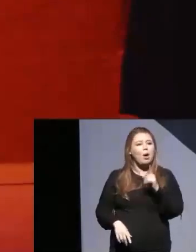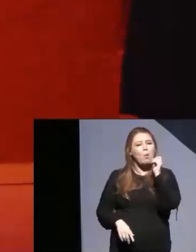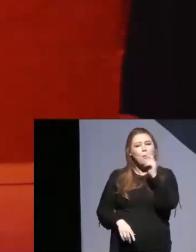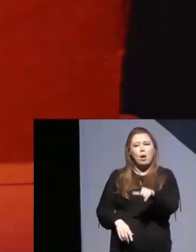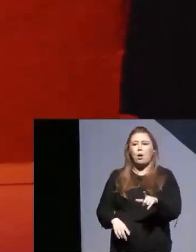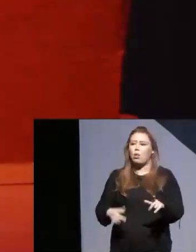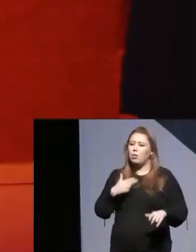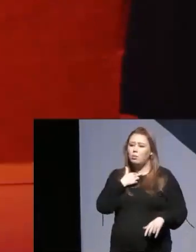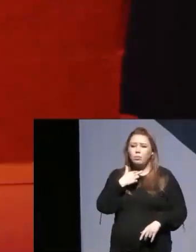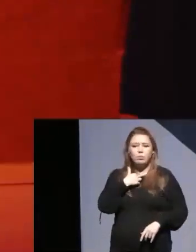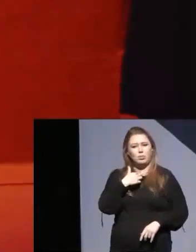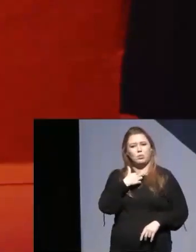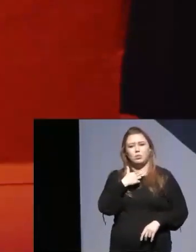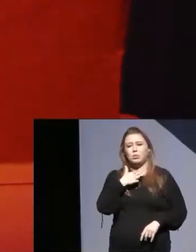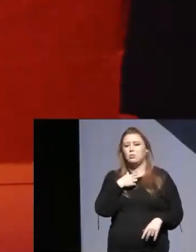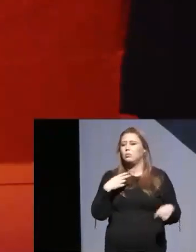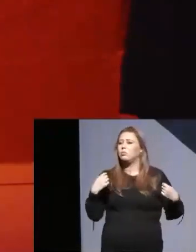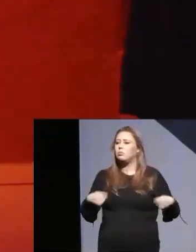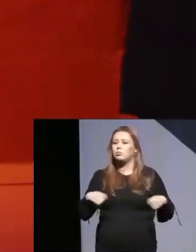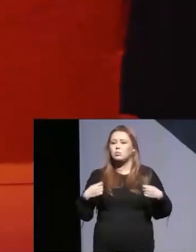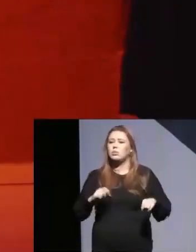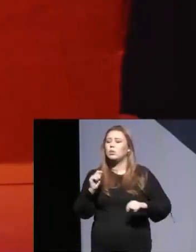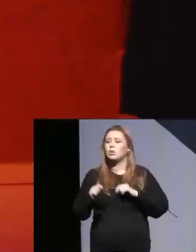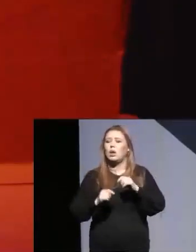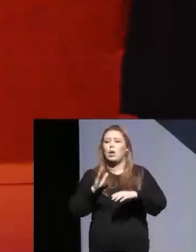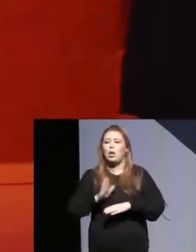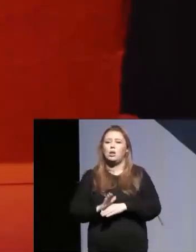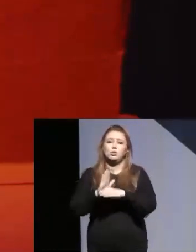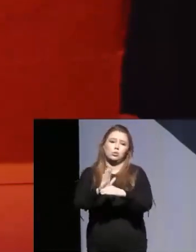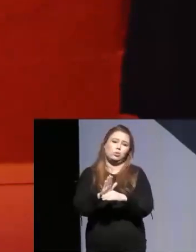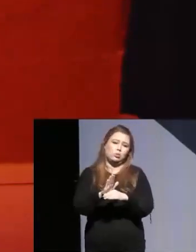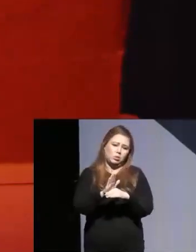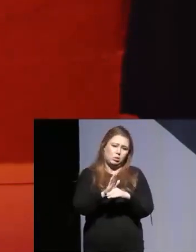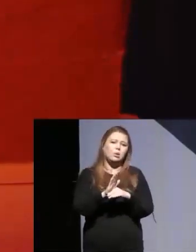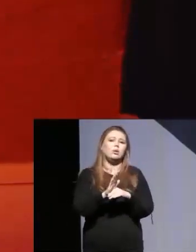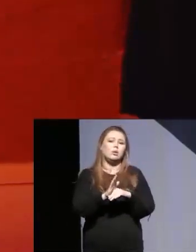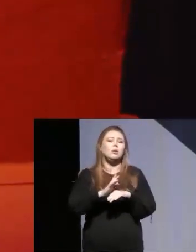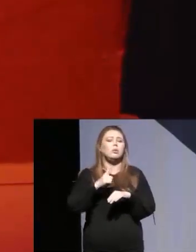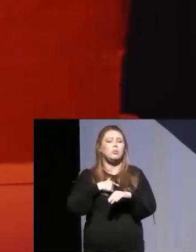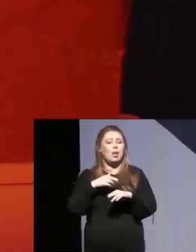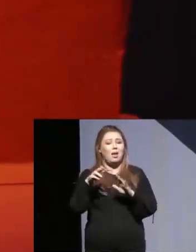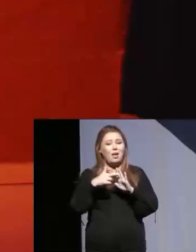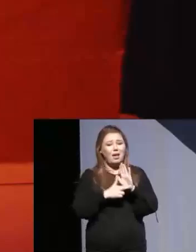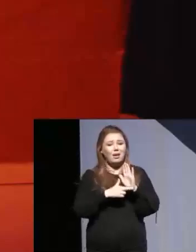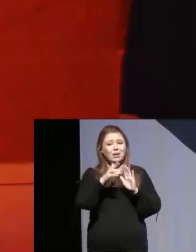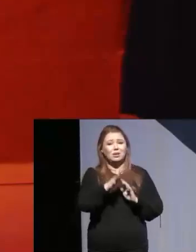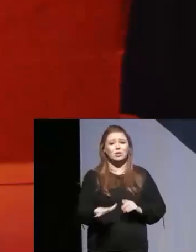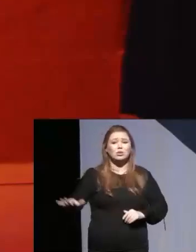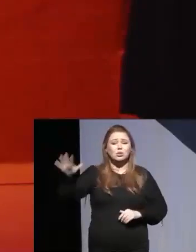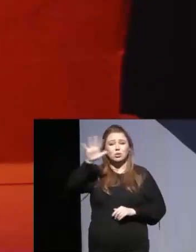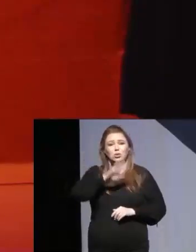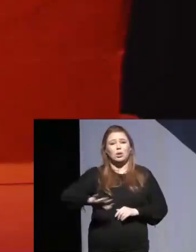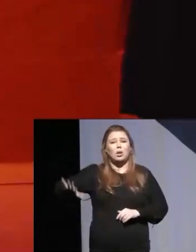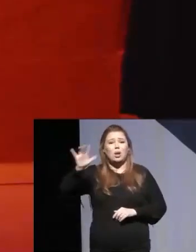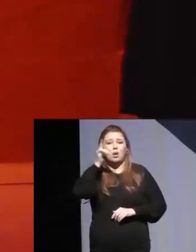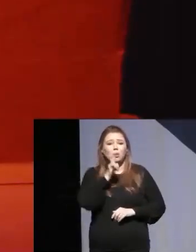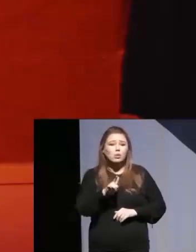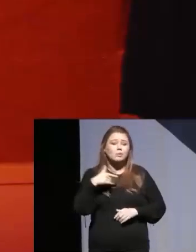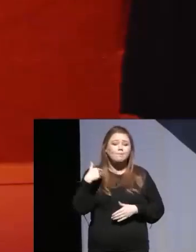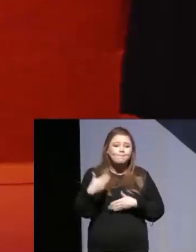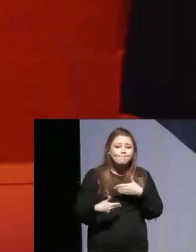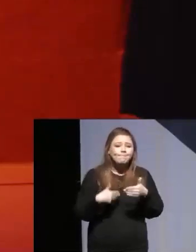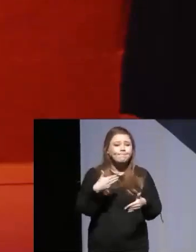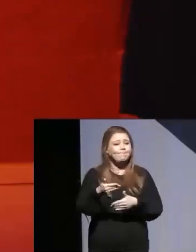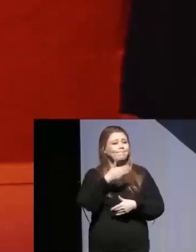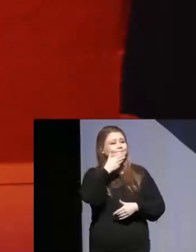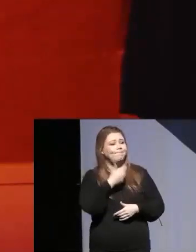procurar auxiliar para que efetivamente essas normas gerais caminhem da melhor maneira possível.